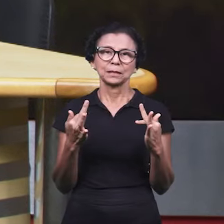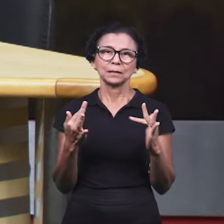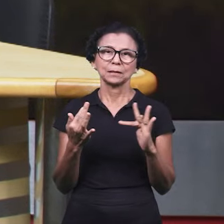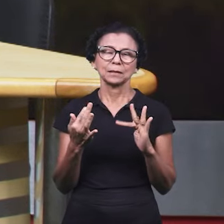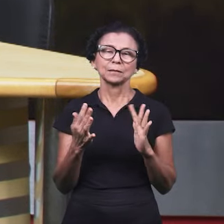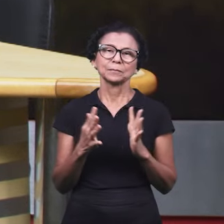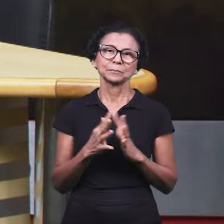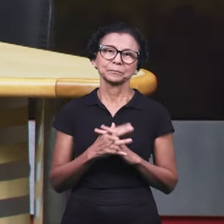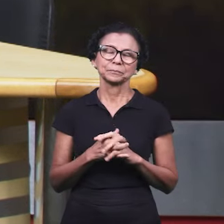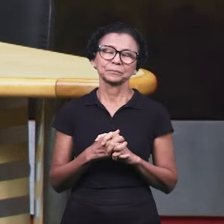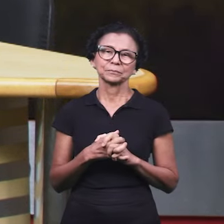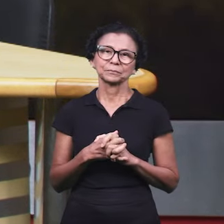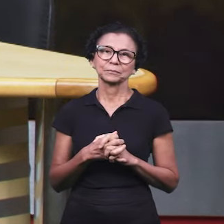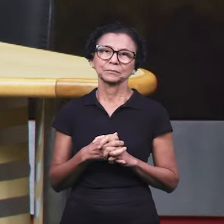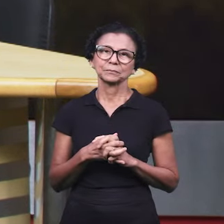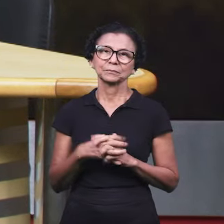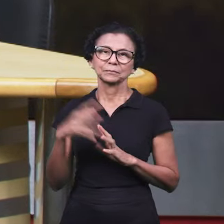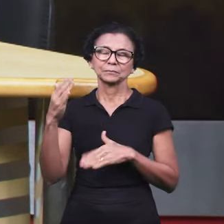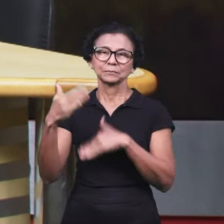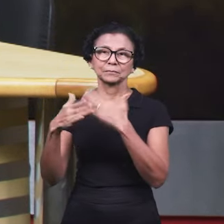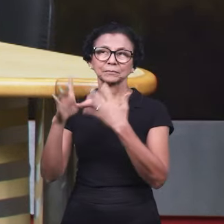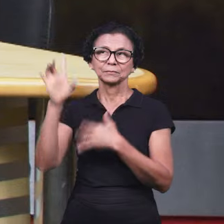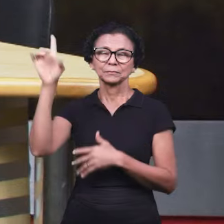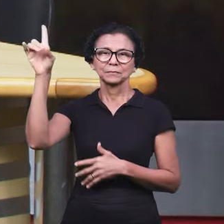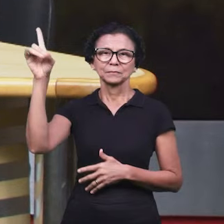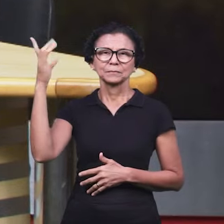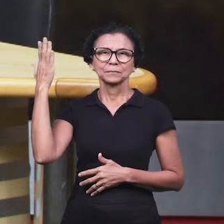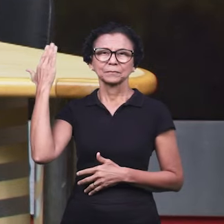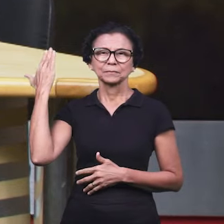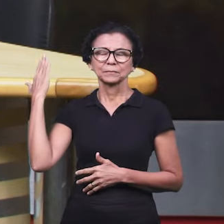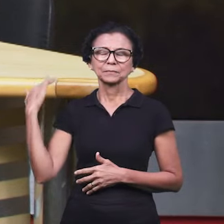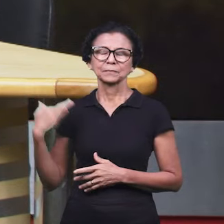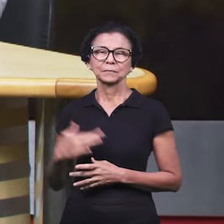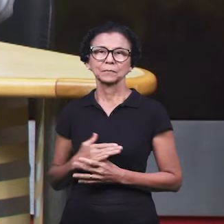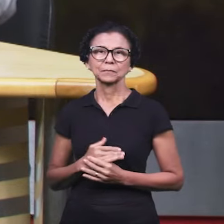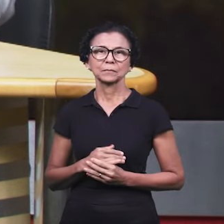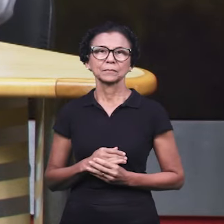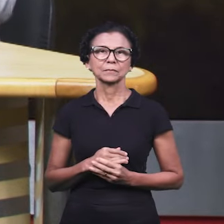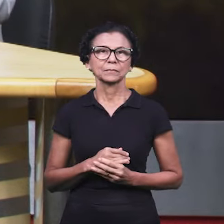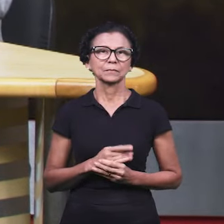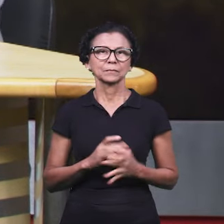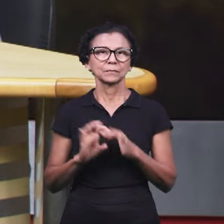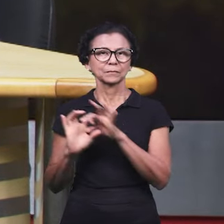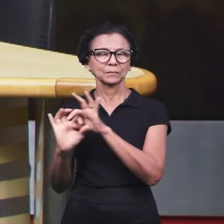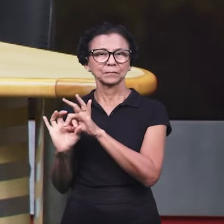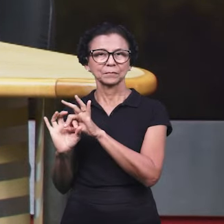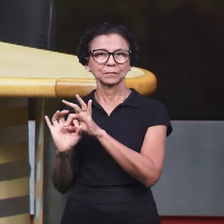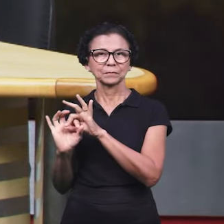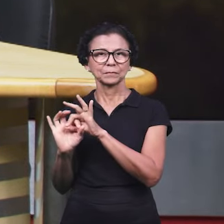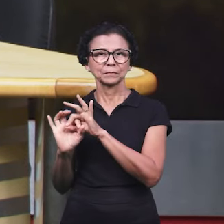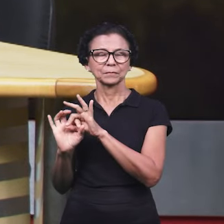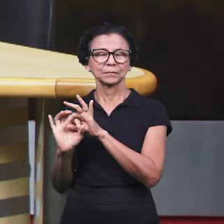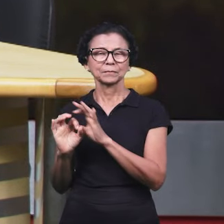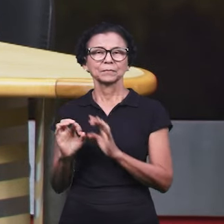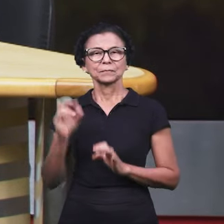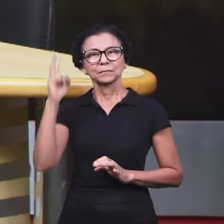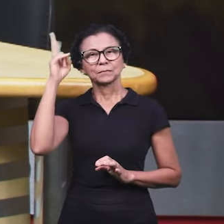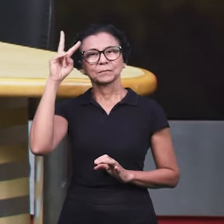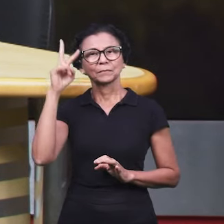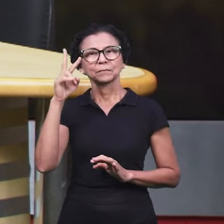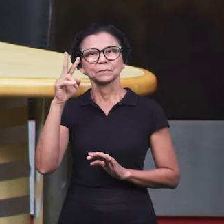principais momentos e da história do projeto né do contexto histórico do projeto de Deus